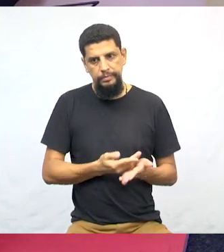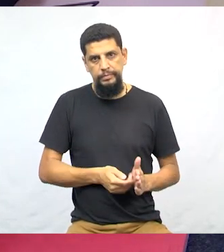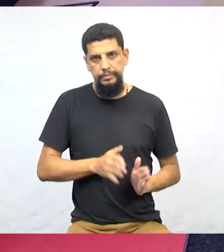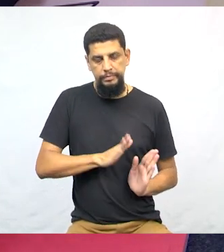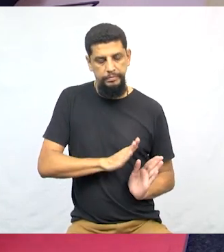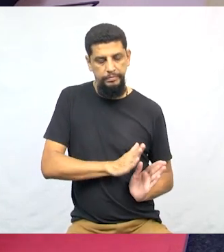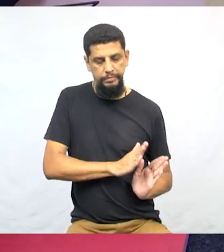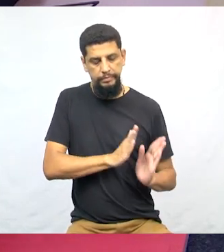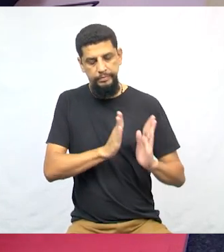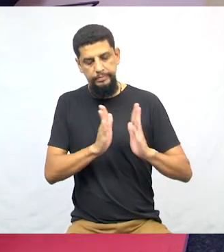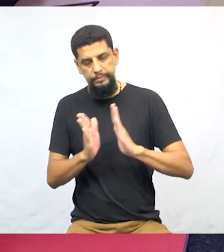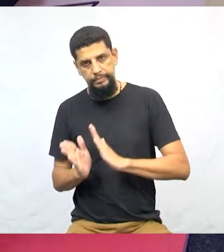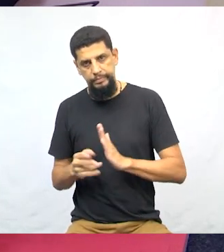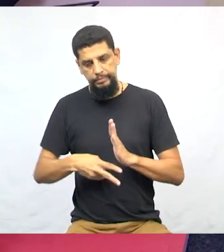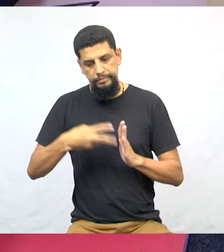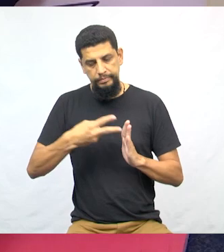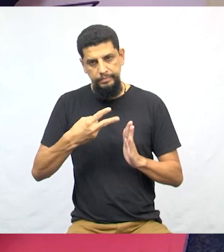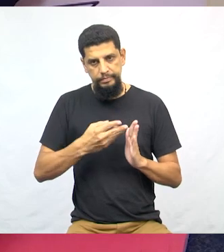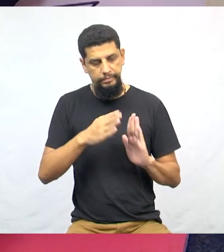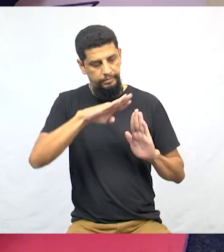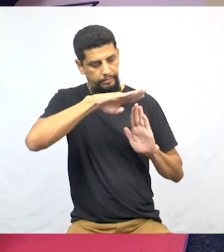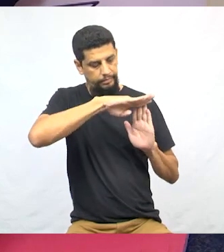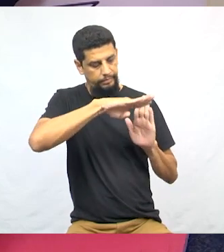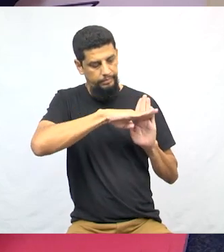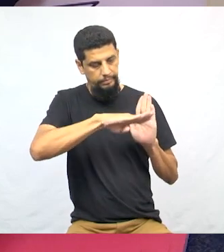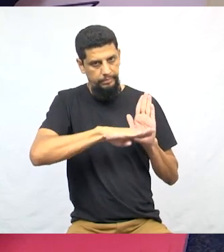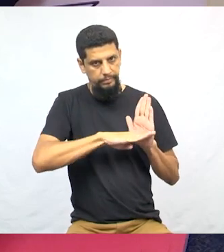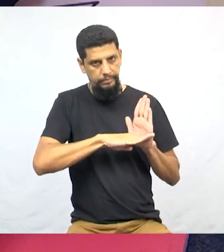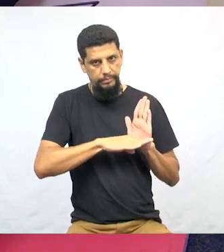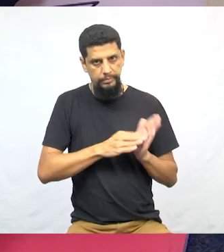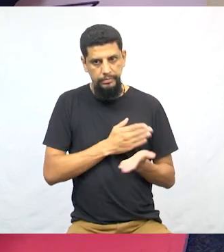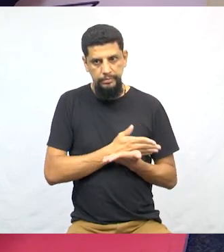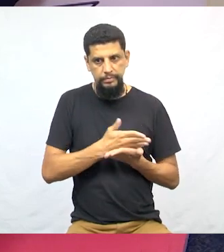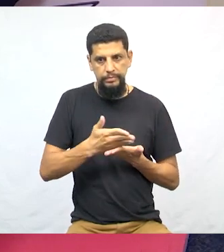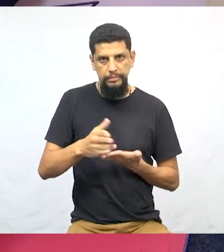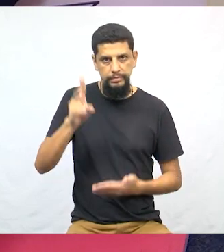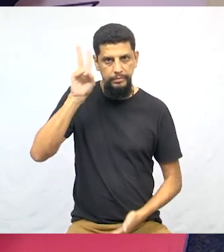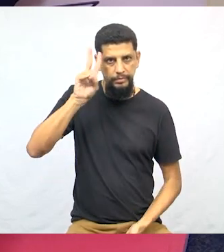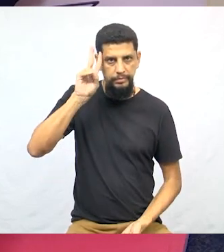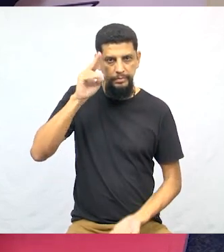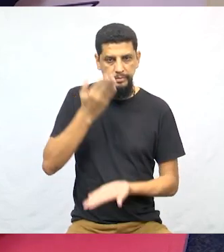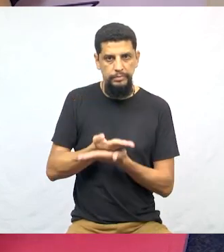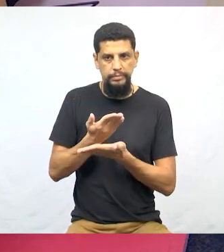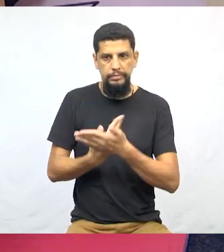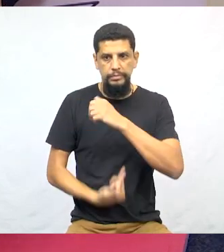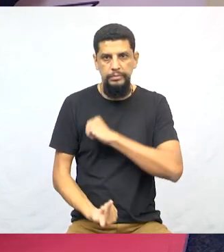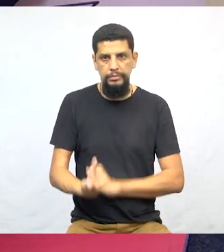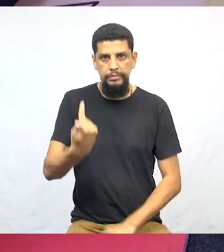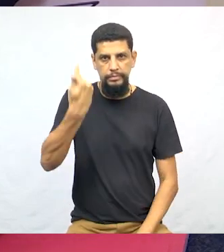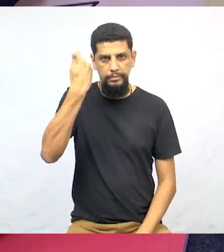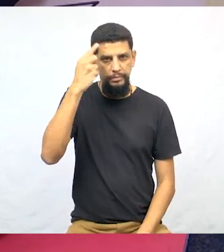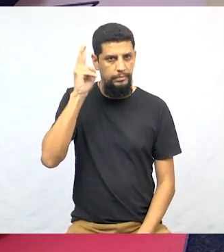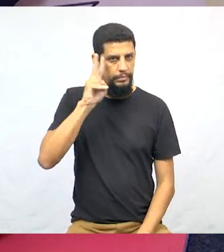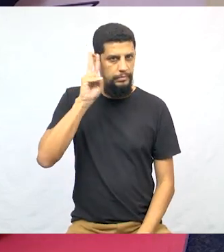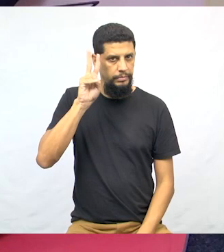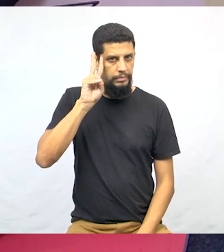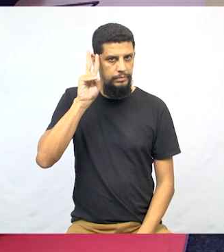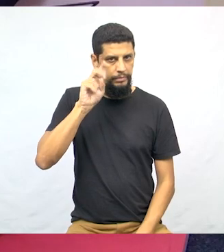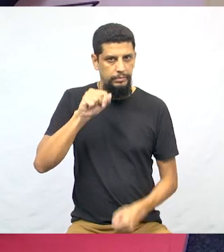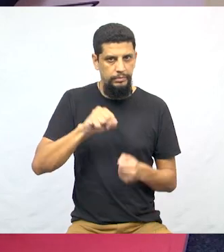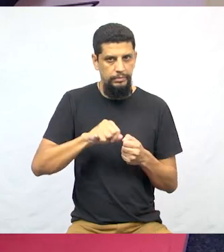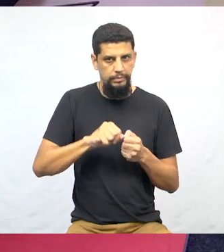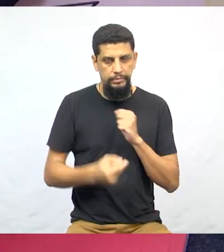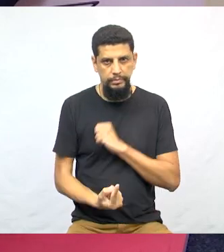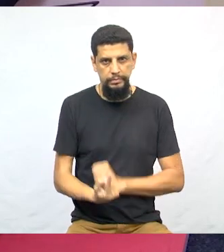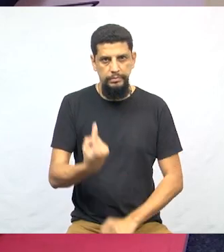nós vamos para a segunda parte da nossa rotina, que é que começamos com o recordando. Isso mesmo. Vamos lembrar o que